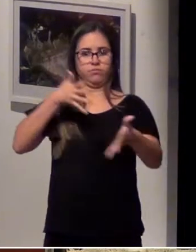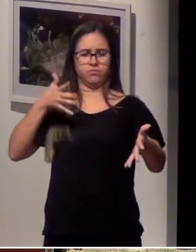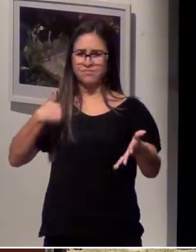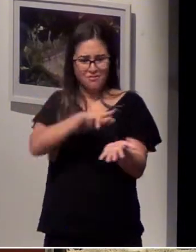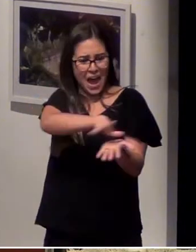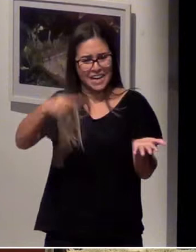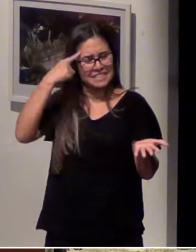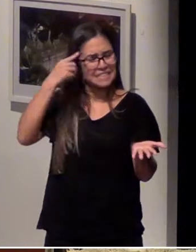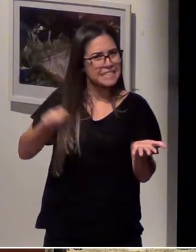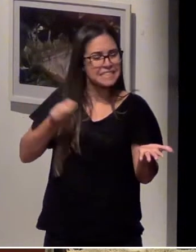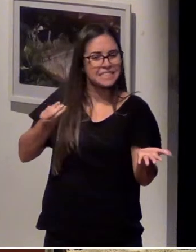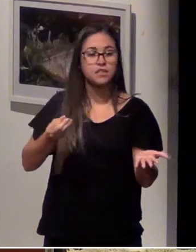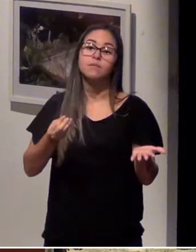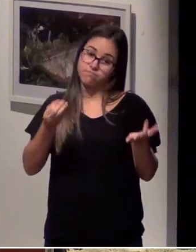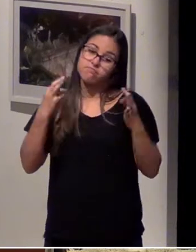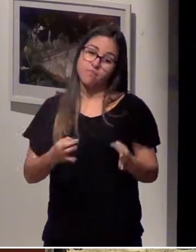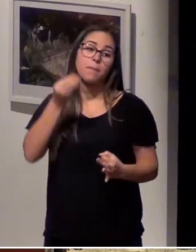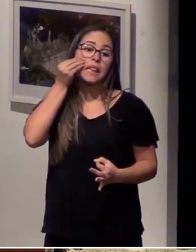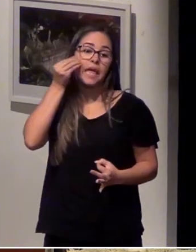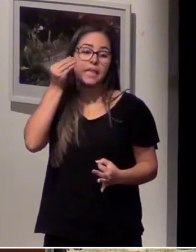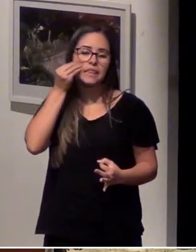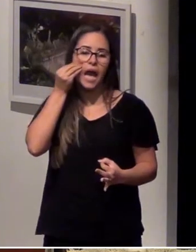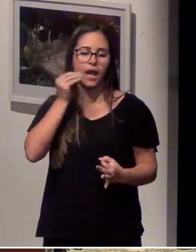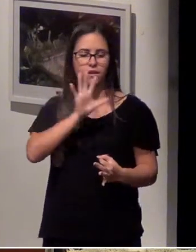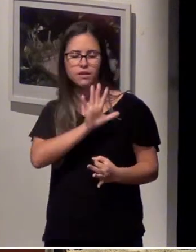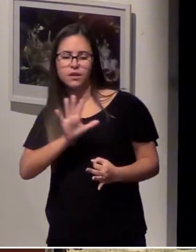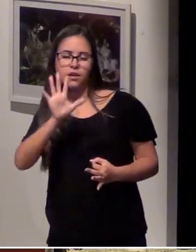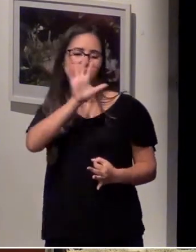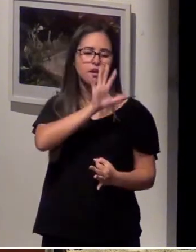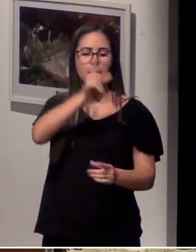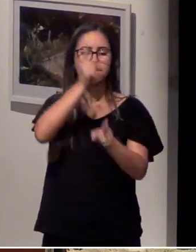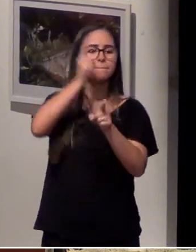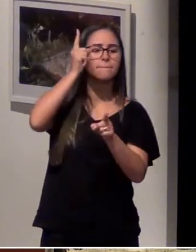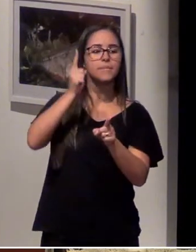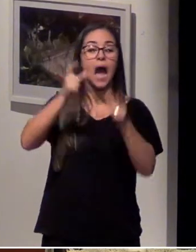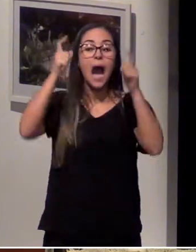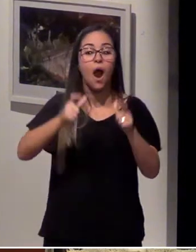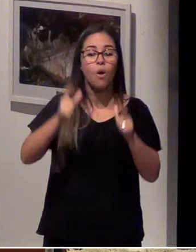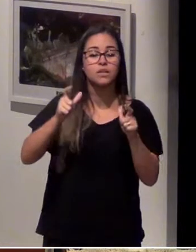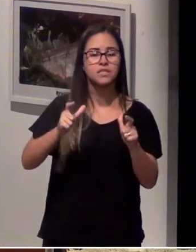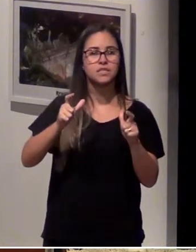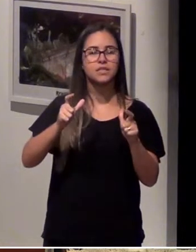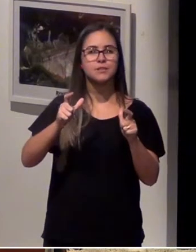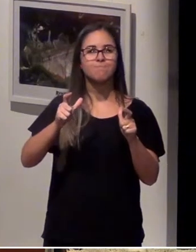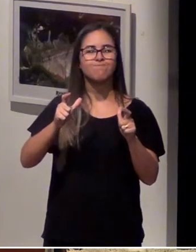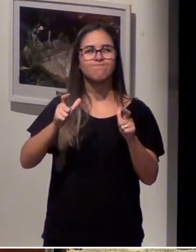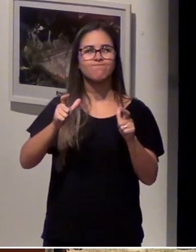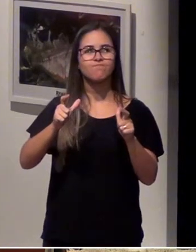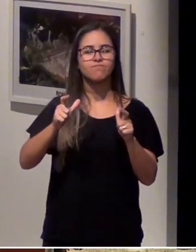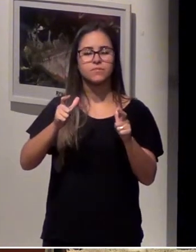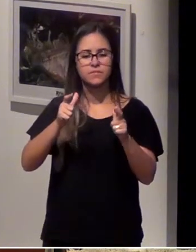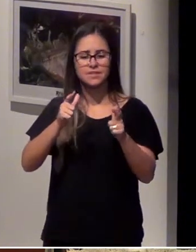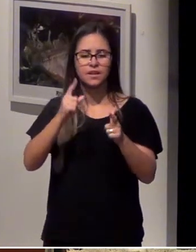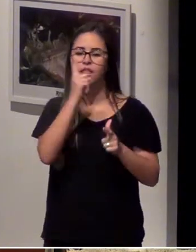coisas, justamente para tentar mapear e descobrir onde que está